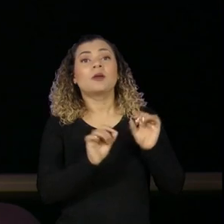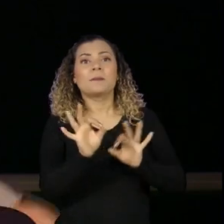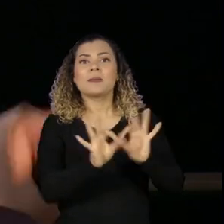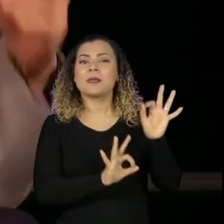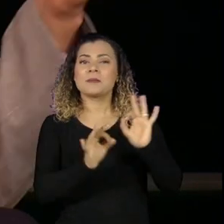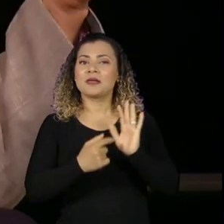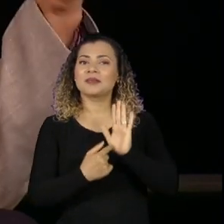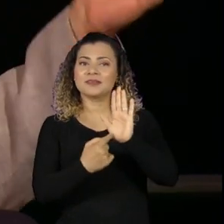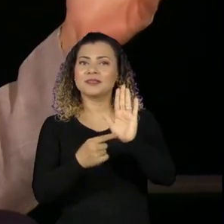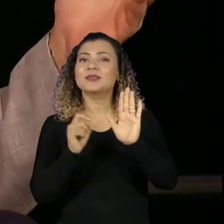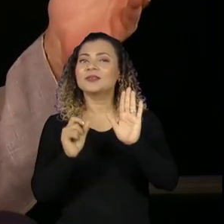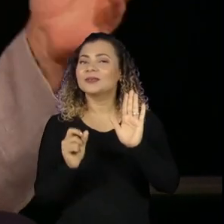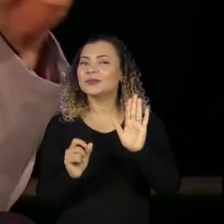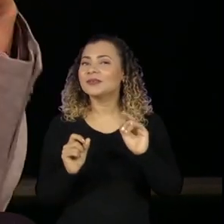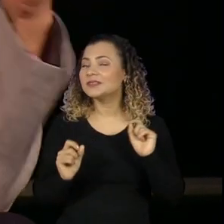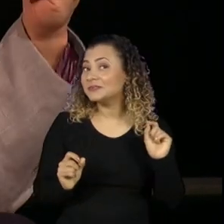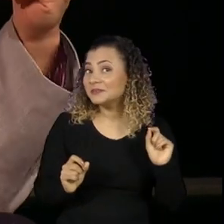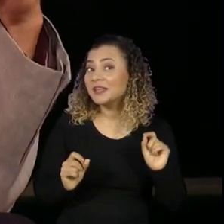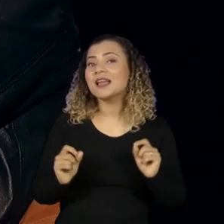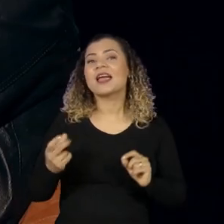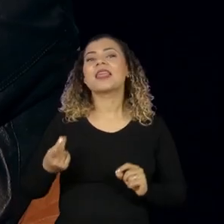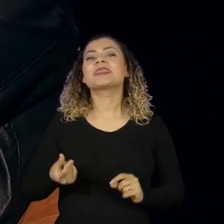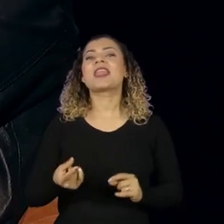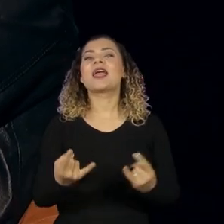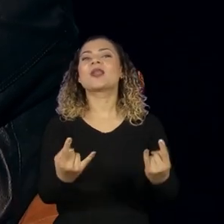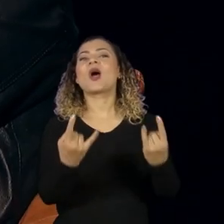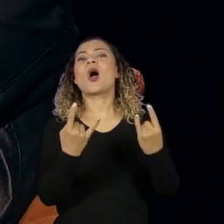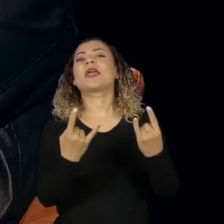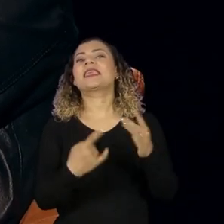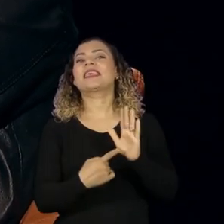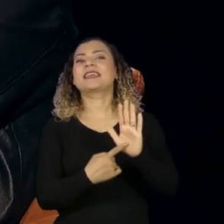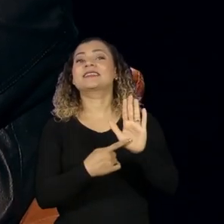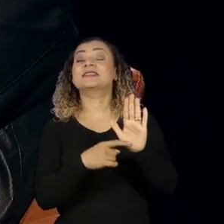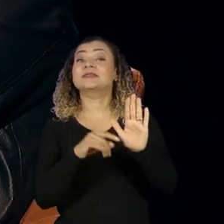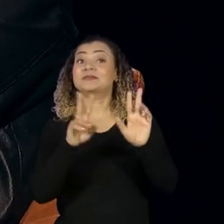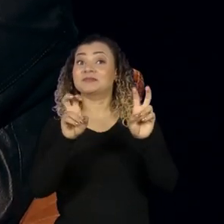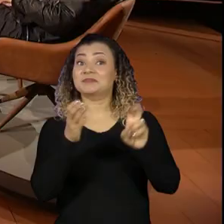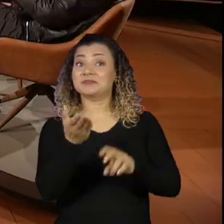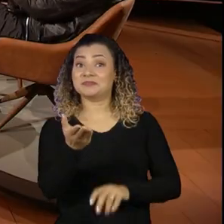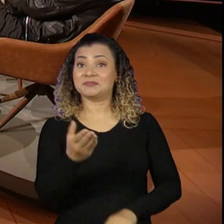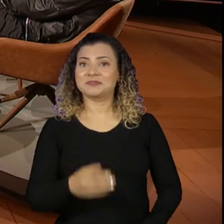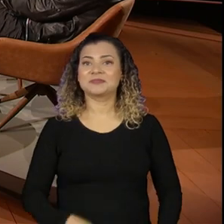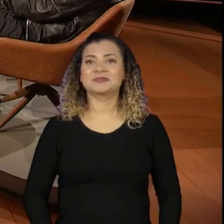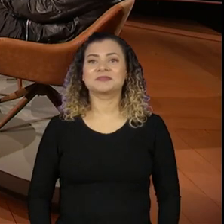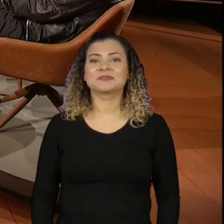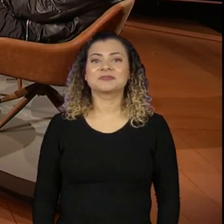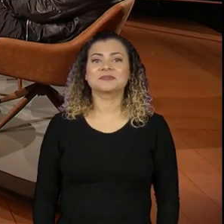preparou sobre o bom, velho, eterno rock and roll. Maravilha.